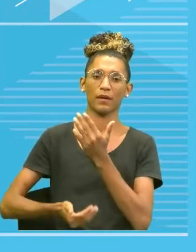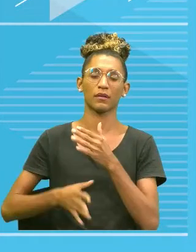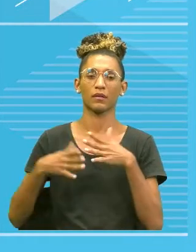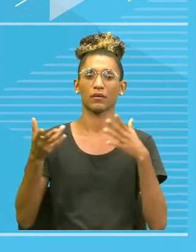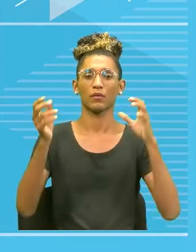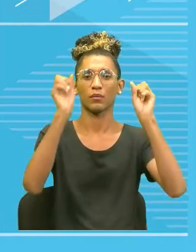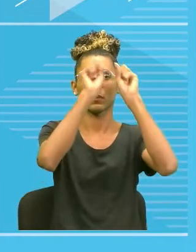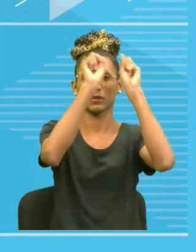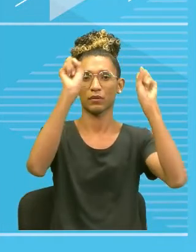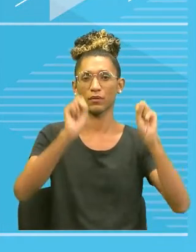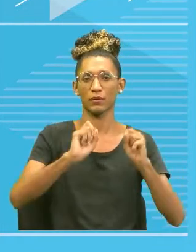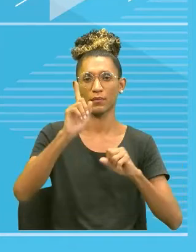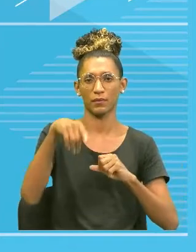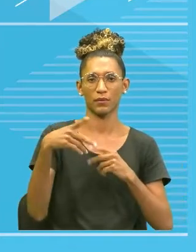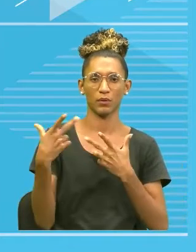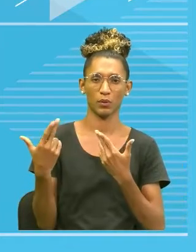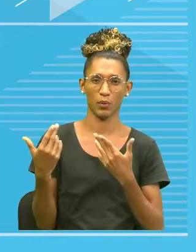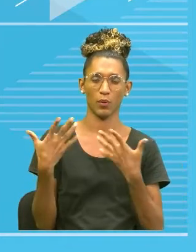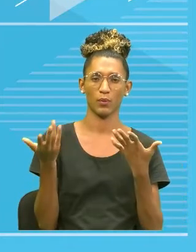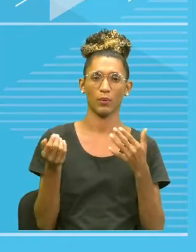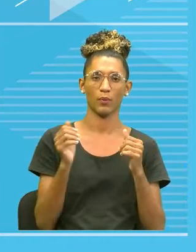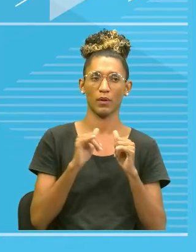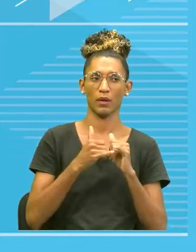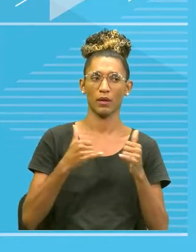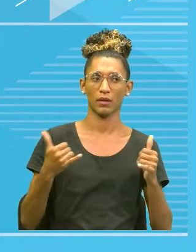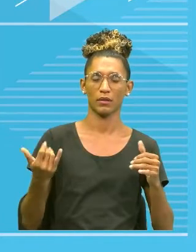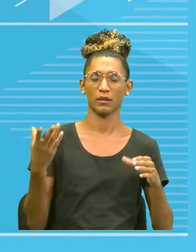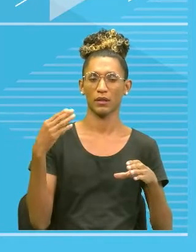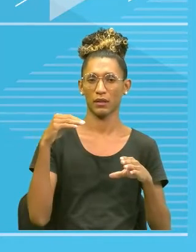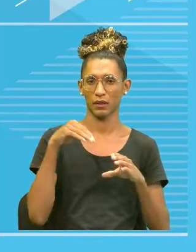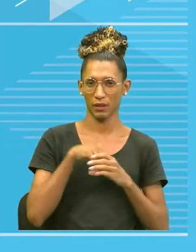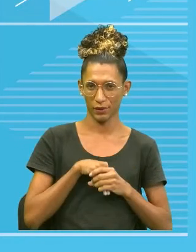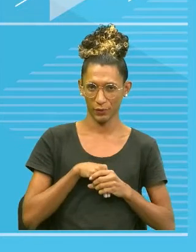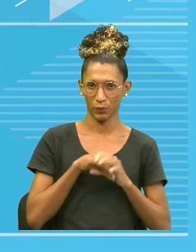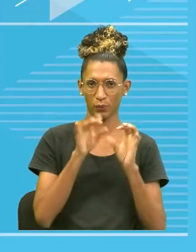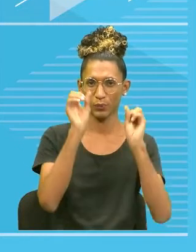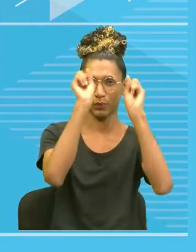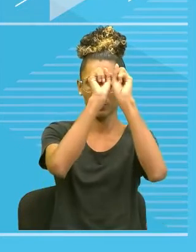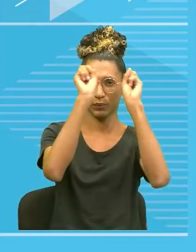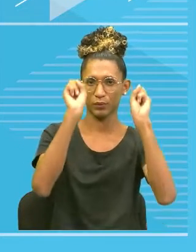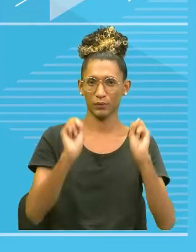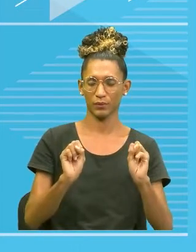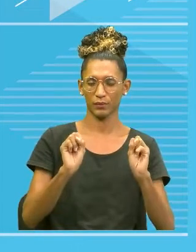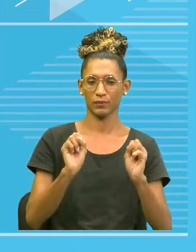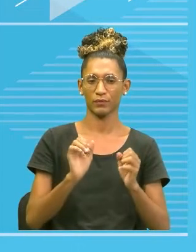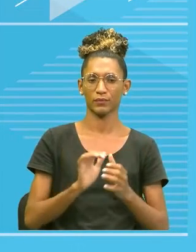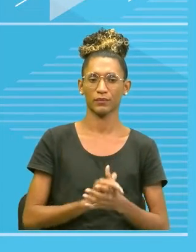sistema é a mesma coisa. A energia interna do sistema